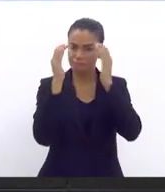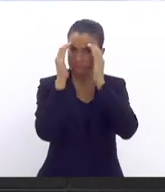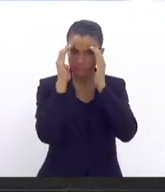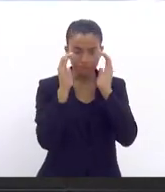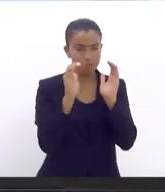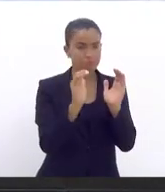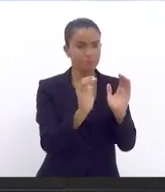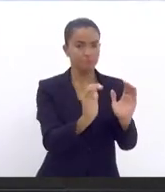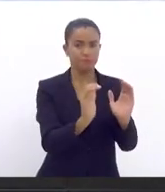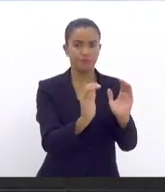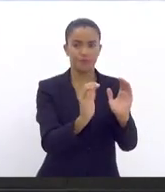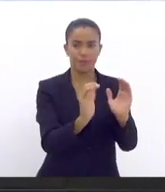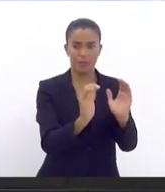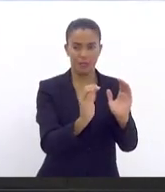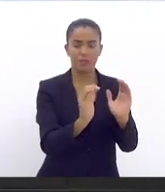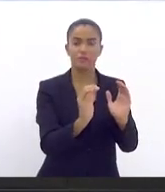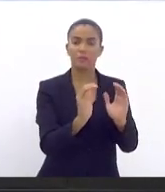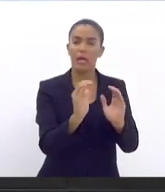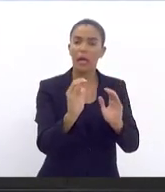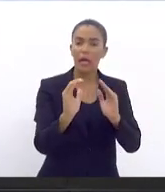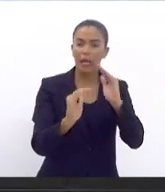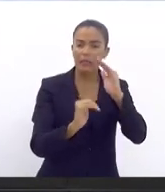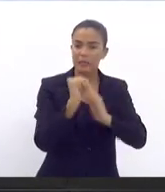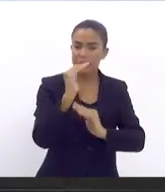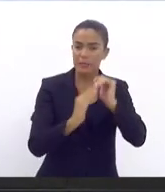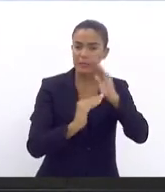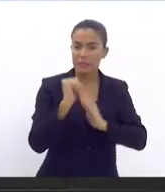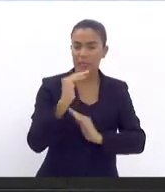o mérito, mas respeitando só a técnica legislativa,